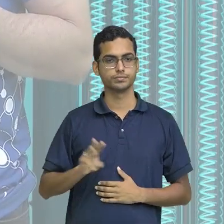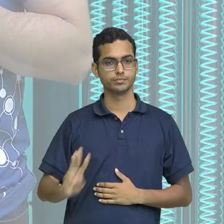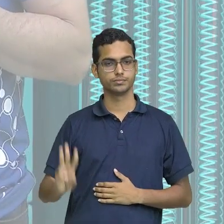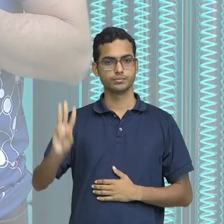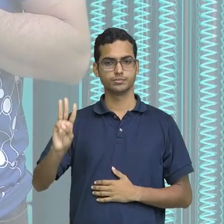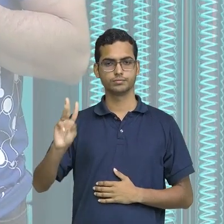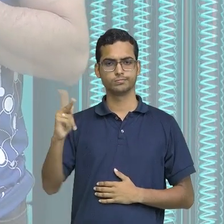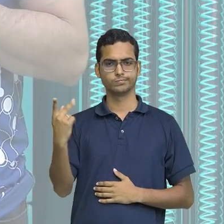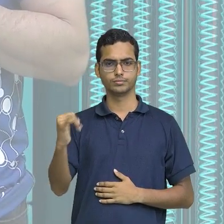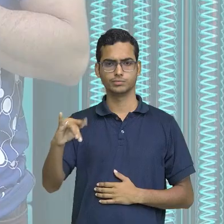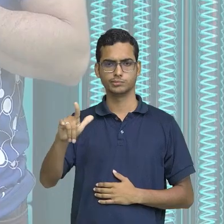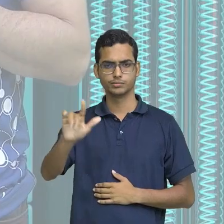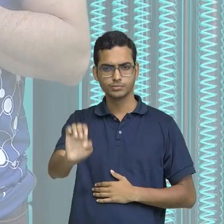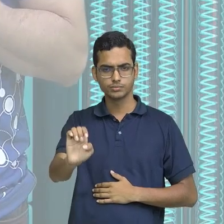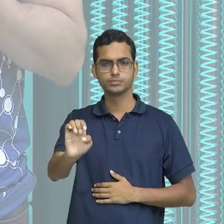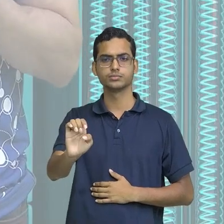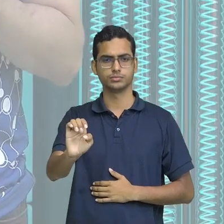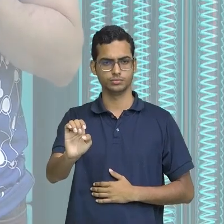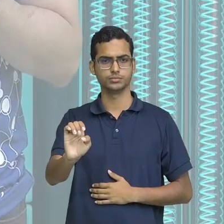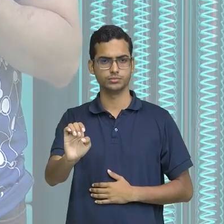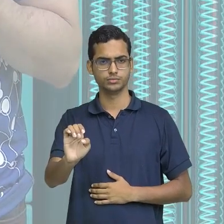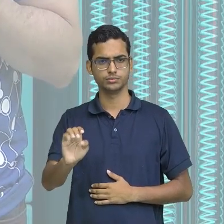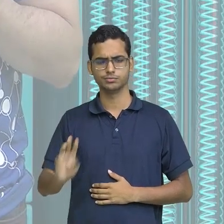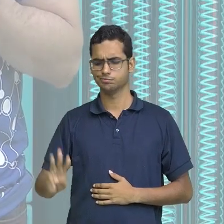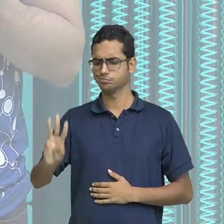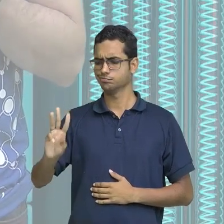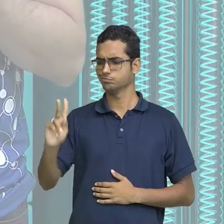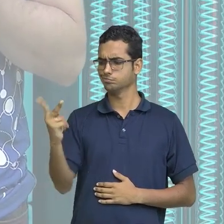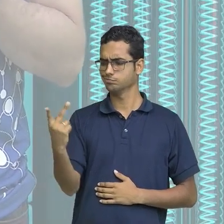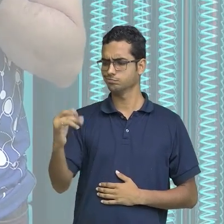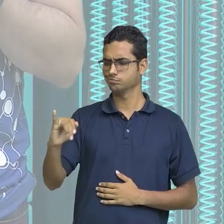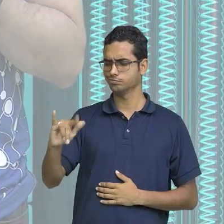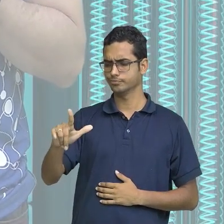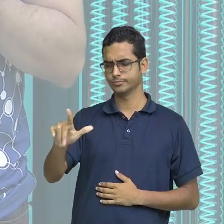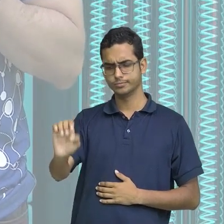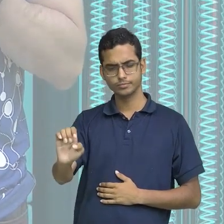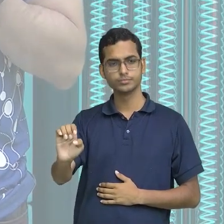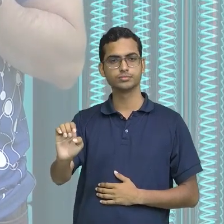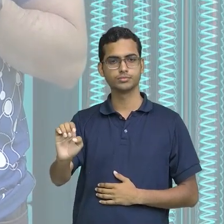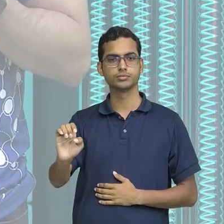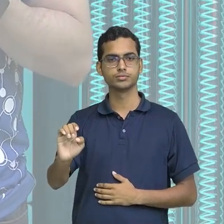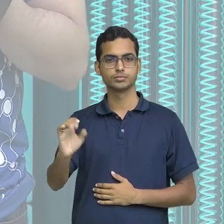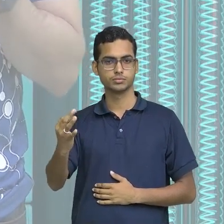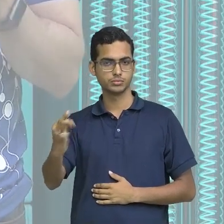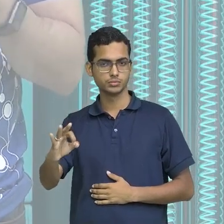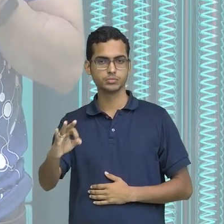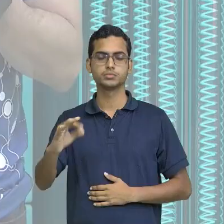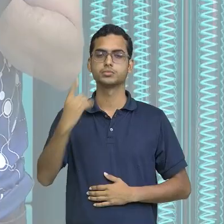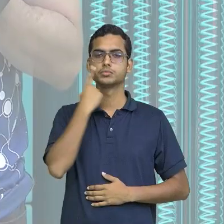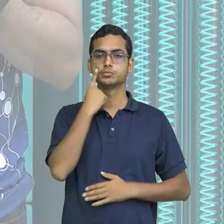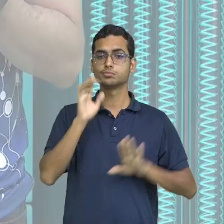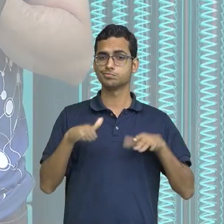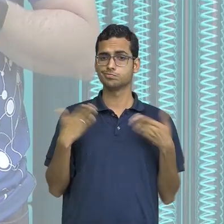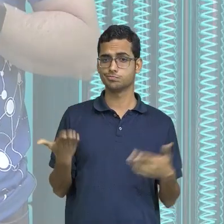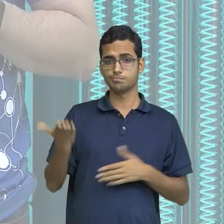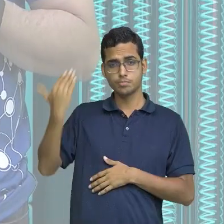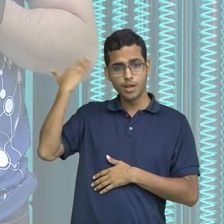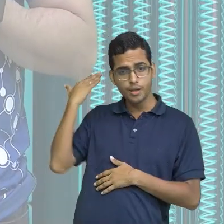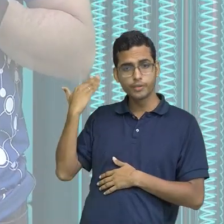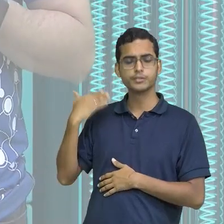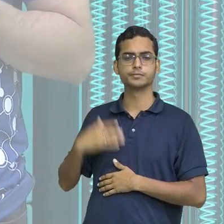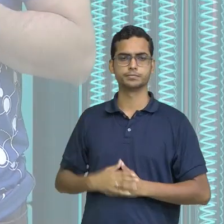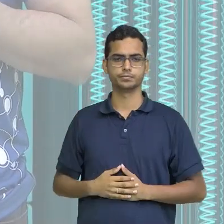dormindo, I made a dinner. Duas ações no passado, né? Muito próximas ali, mas é um passado do passado. Olha